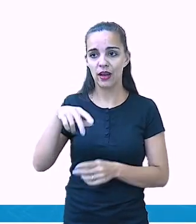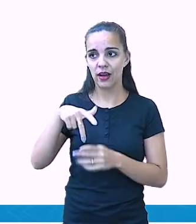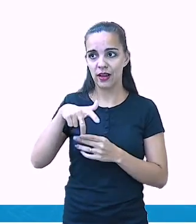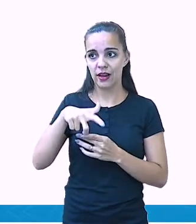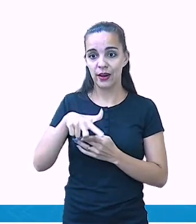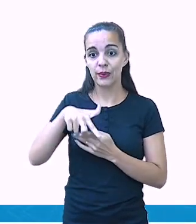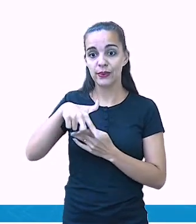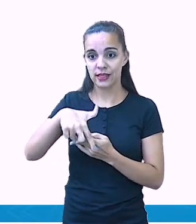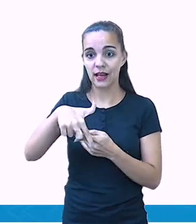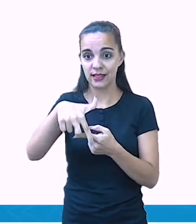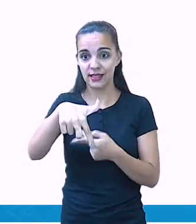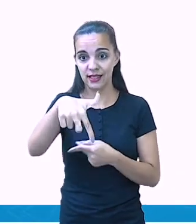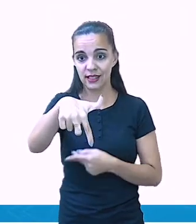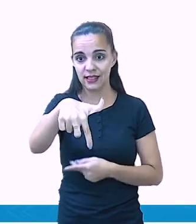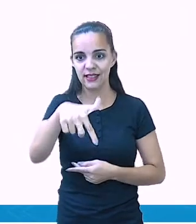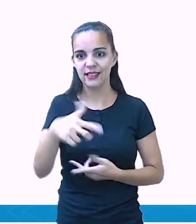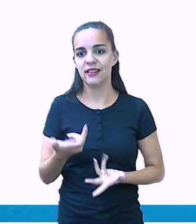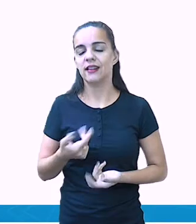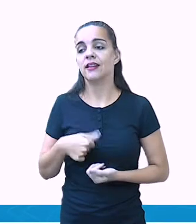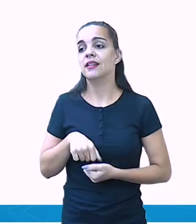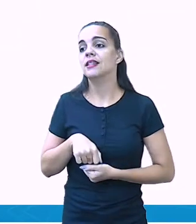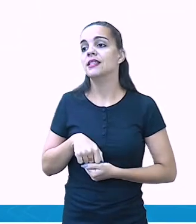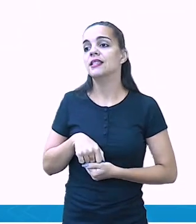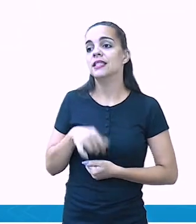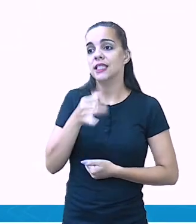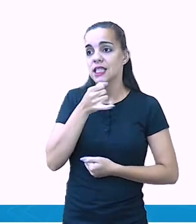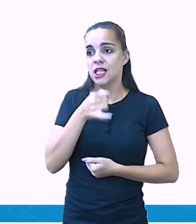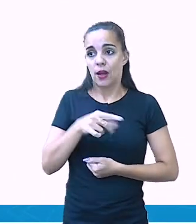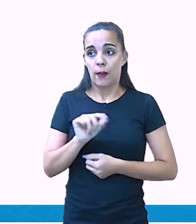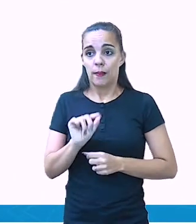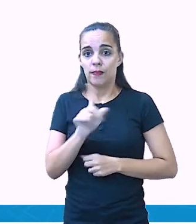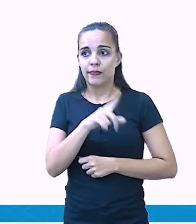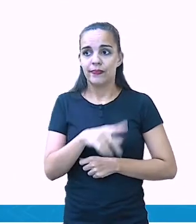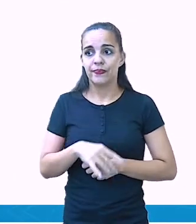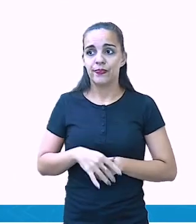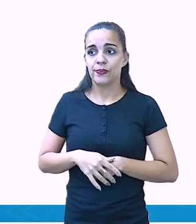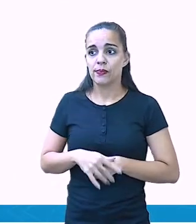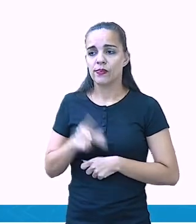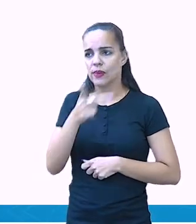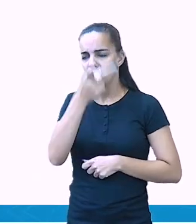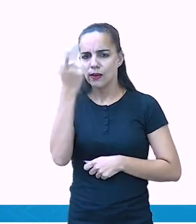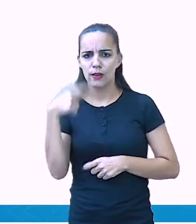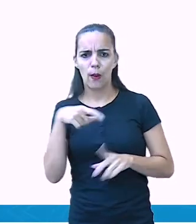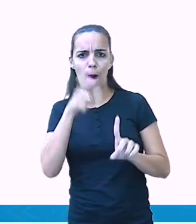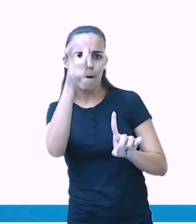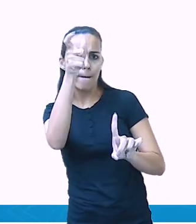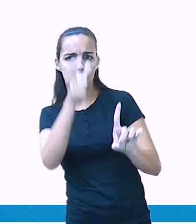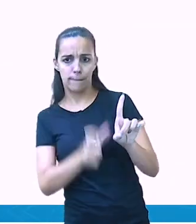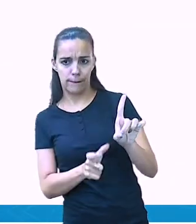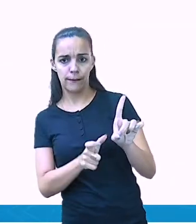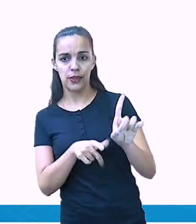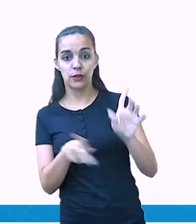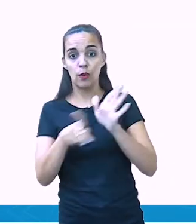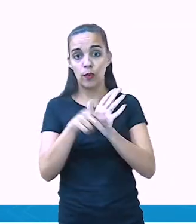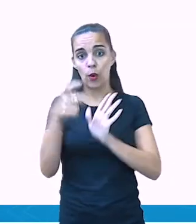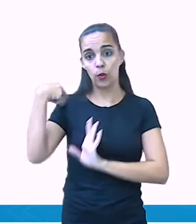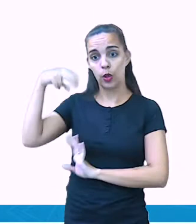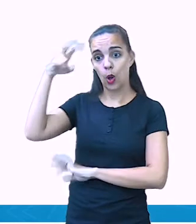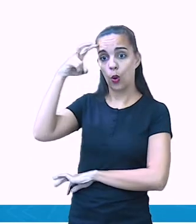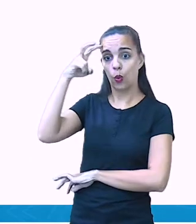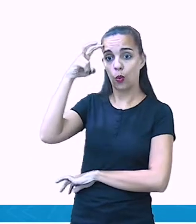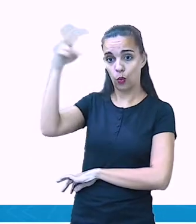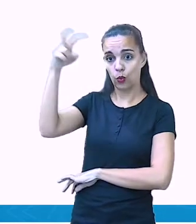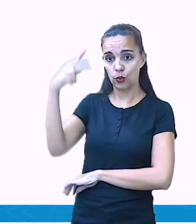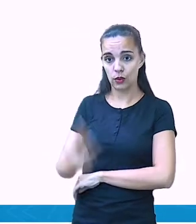surgiu e veio contando a história de alguns personagens que eram da nossa cultura, né? Porque geralmente a